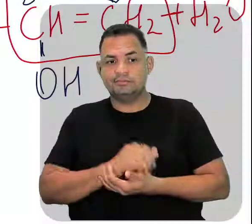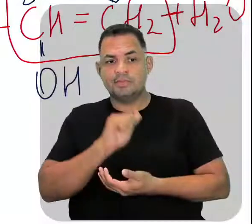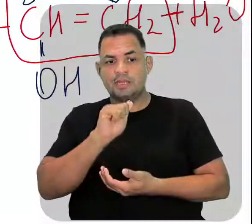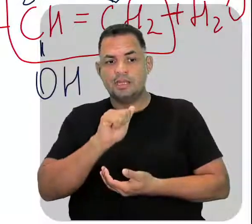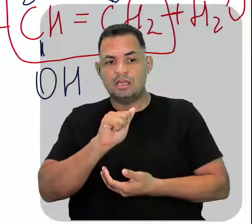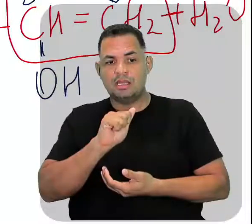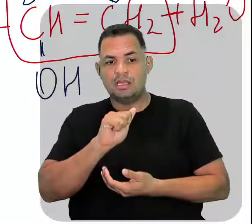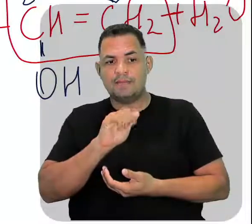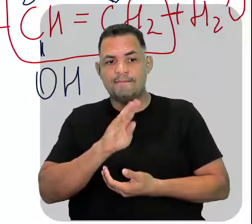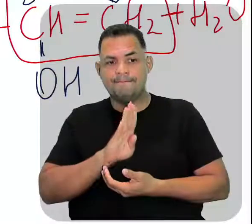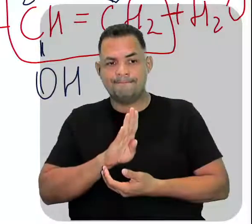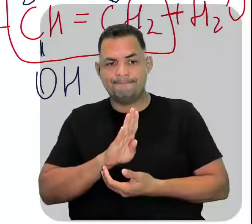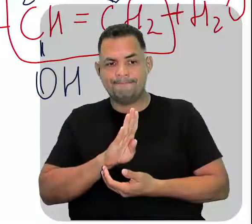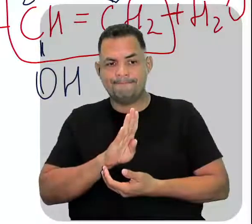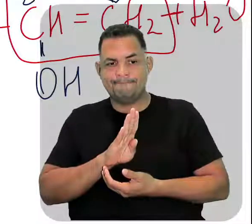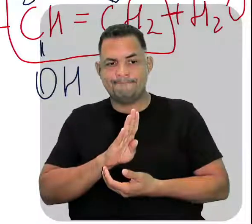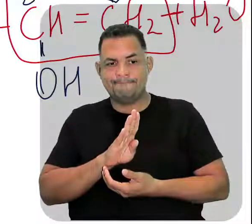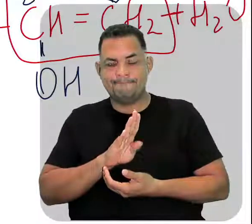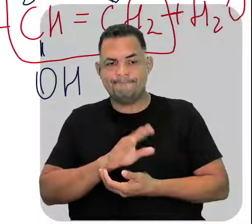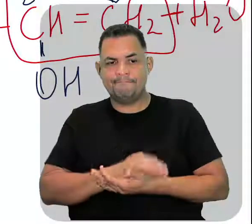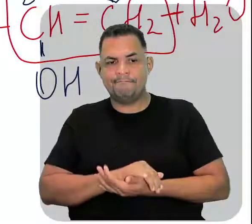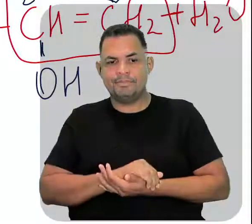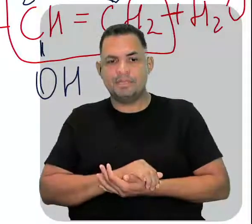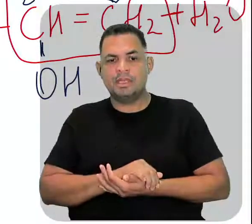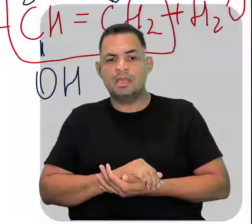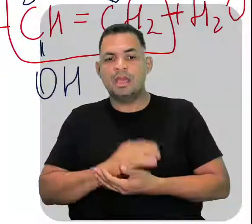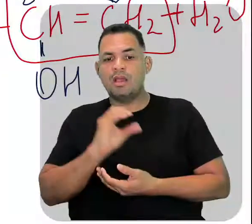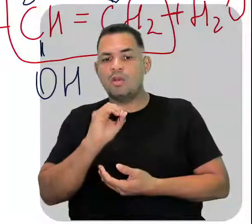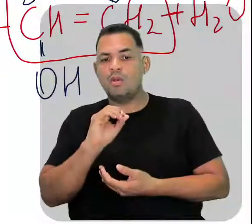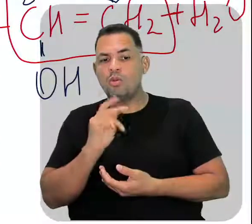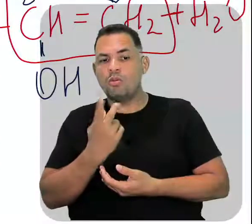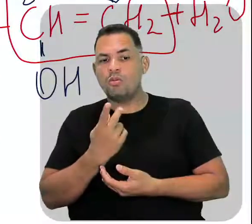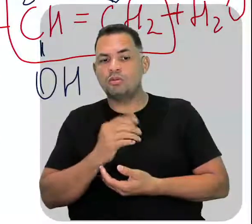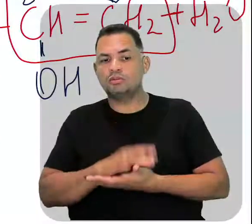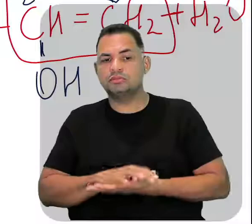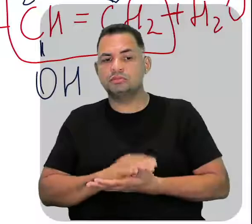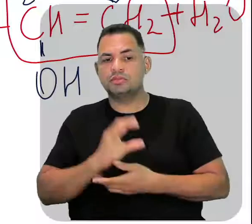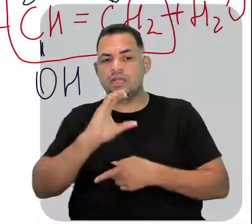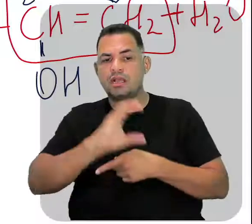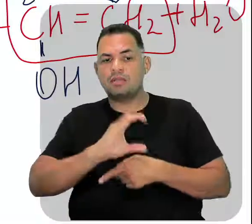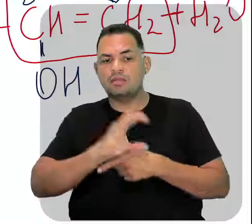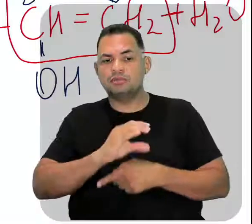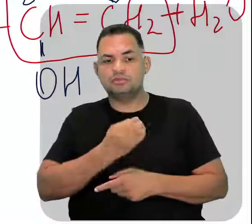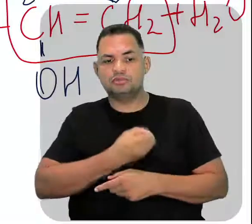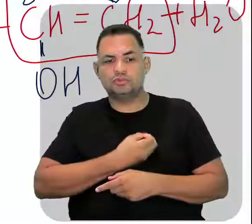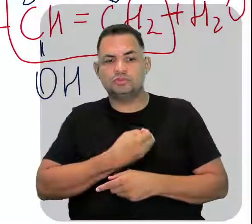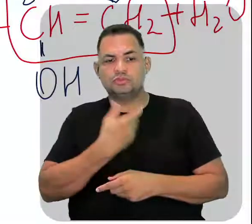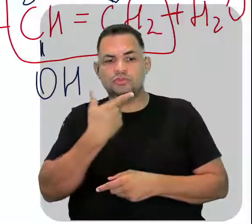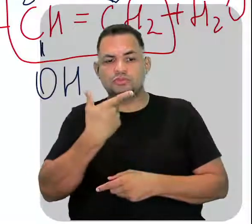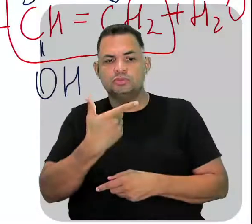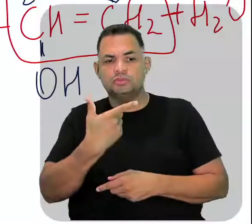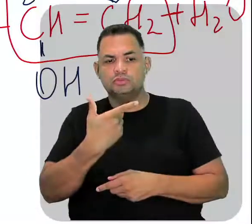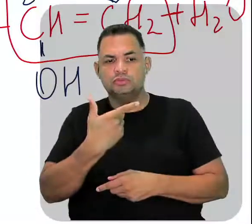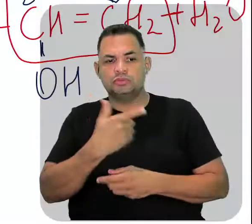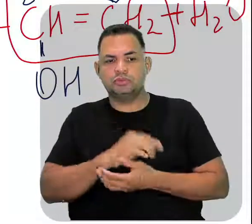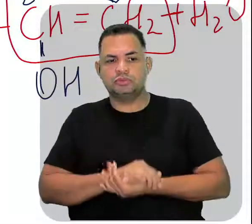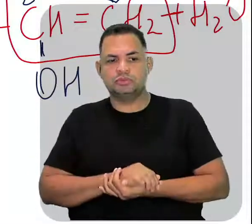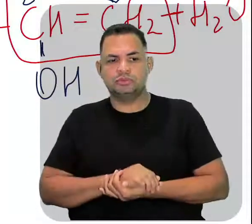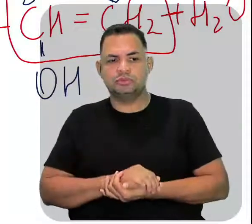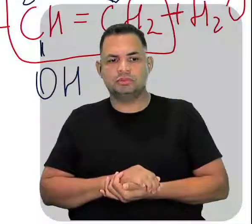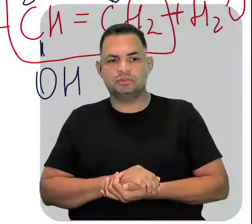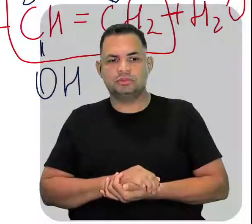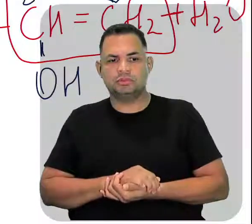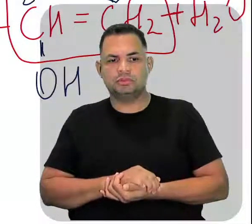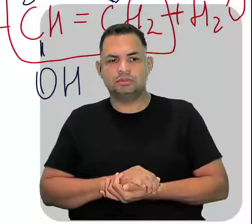B, está mostrando que a nossa hidroxila está no carbono de número 2? A letra C, né, ó.